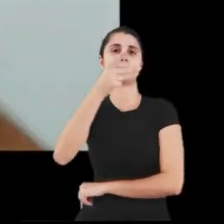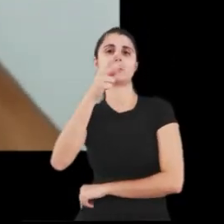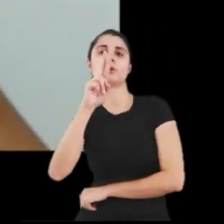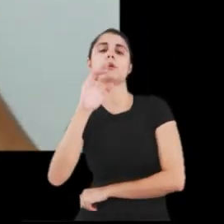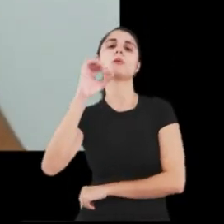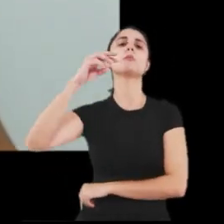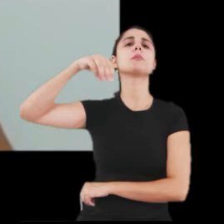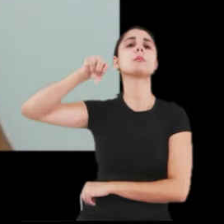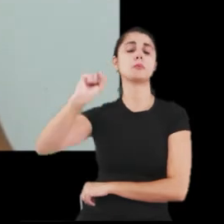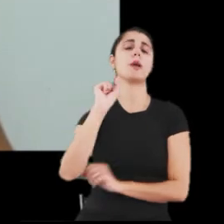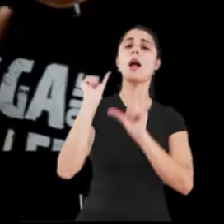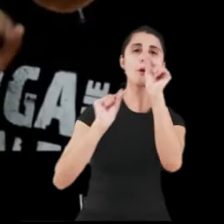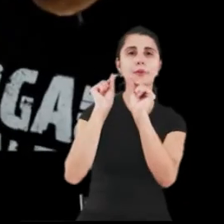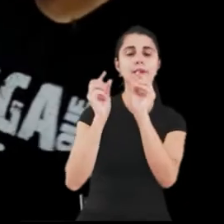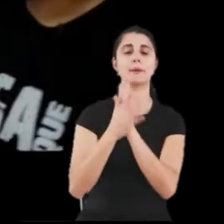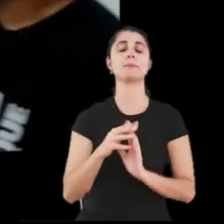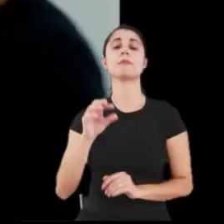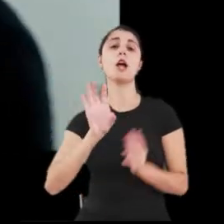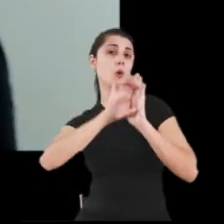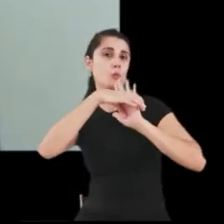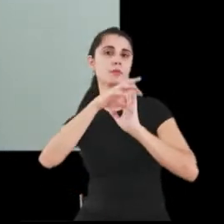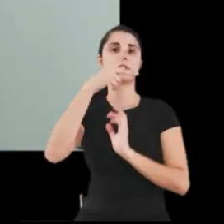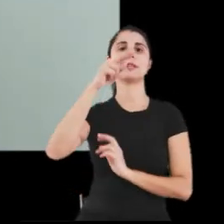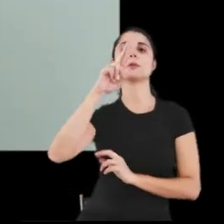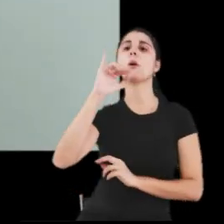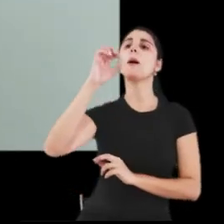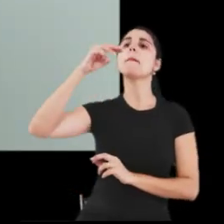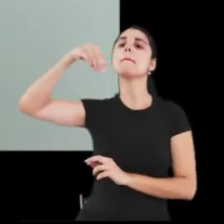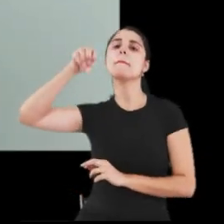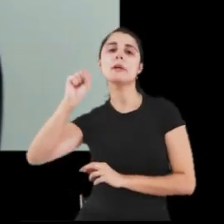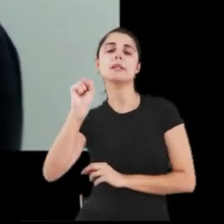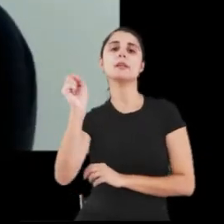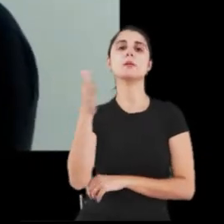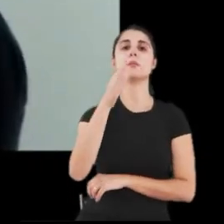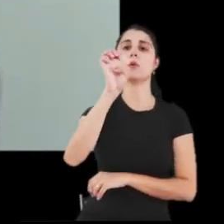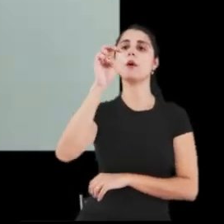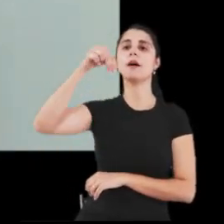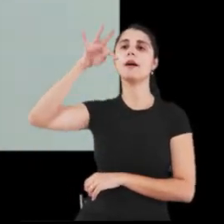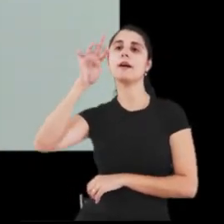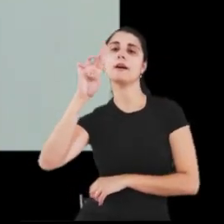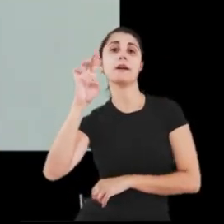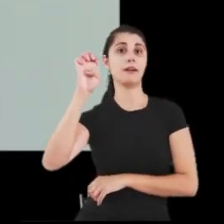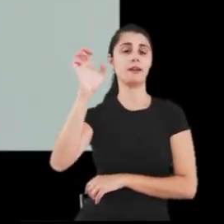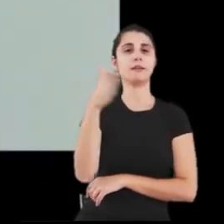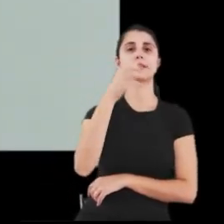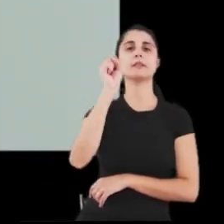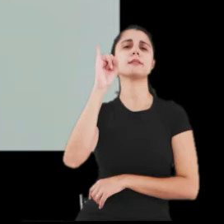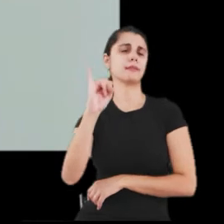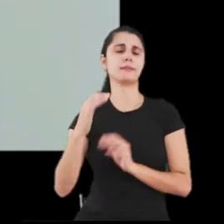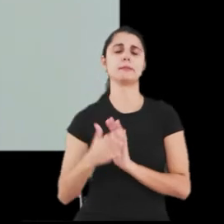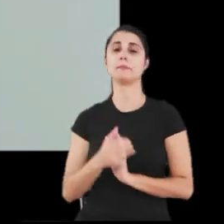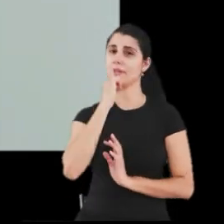chamados primos entre si. Exemplo, eu quero determinar os divisores de 8. Os divisores de 8